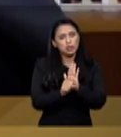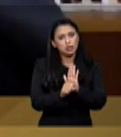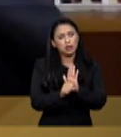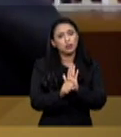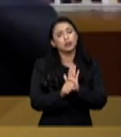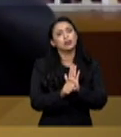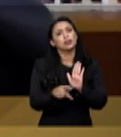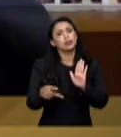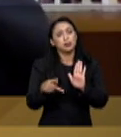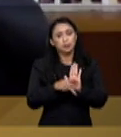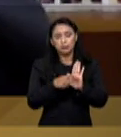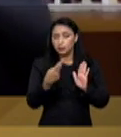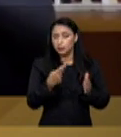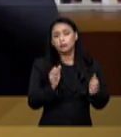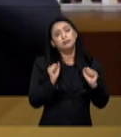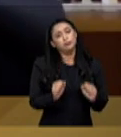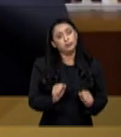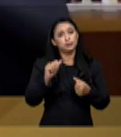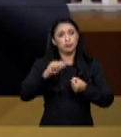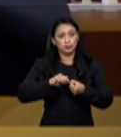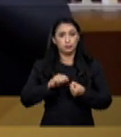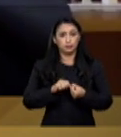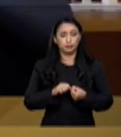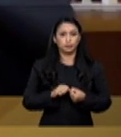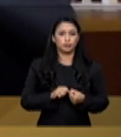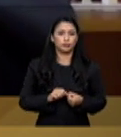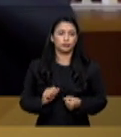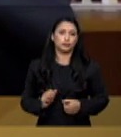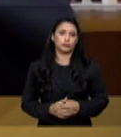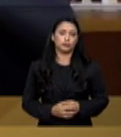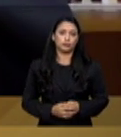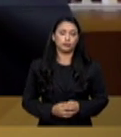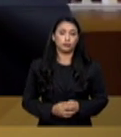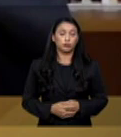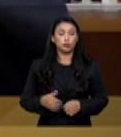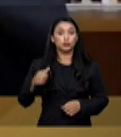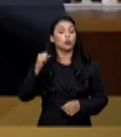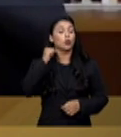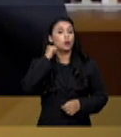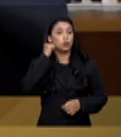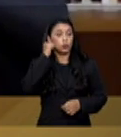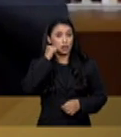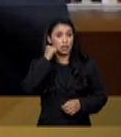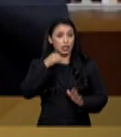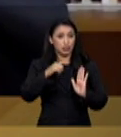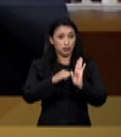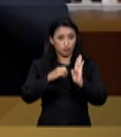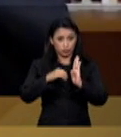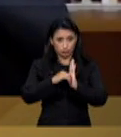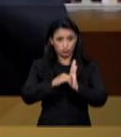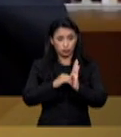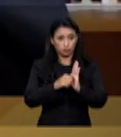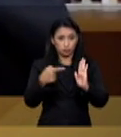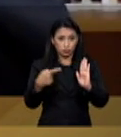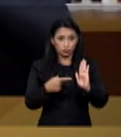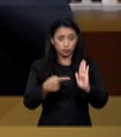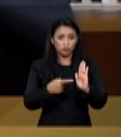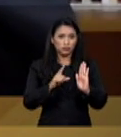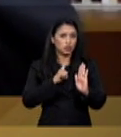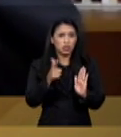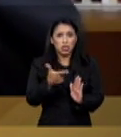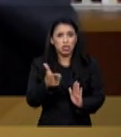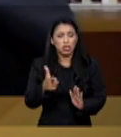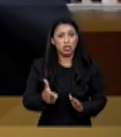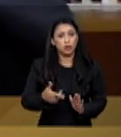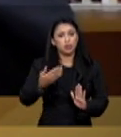própria para fazê-lo. A alegação do Senado Federal de que não há prova